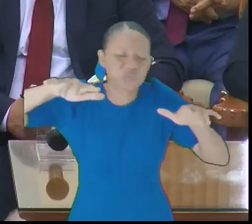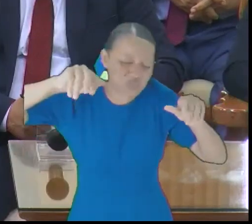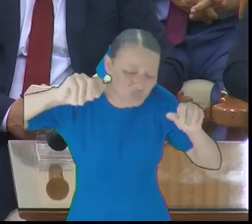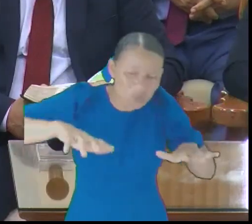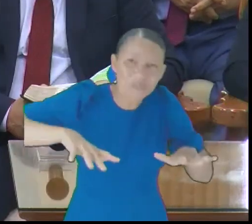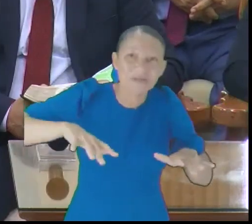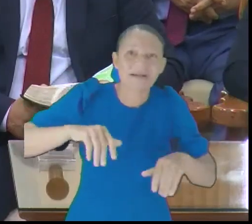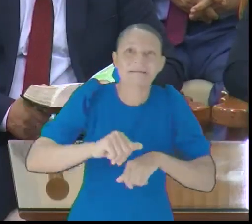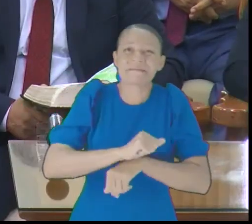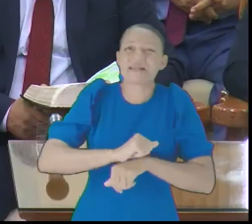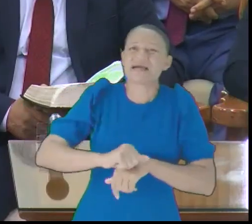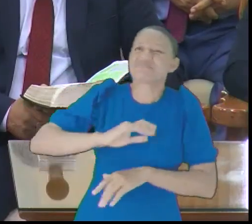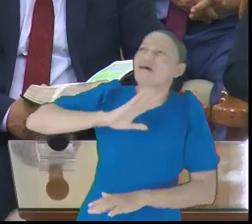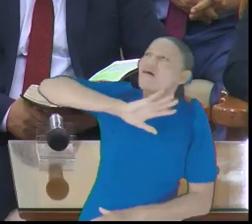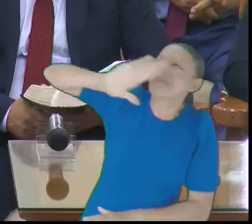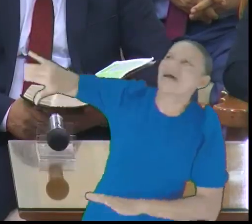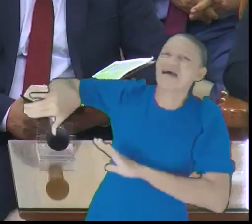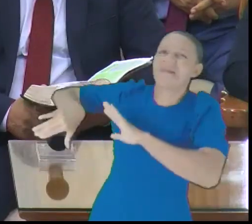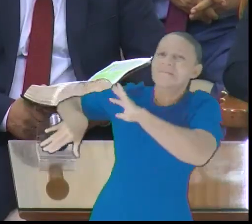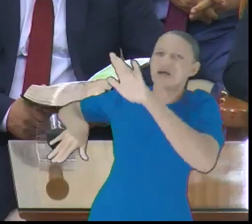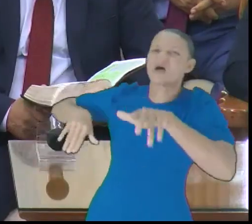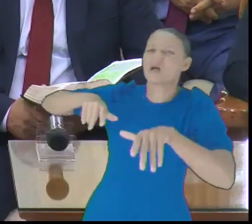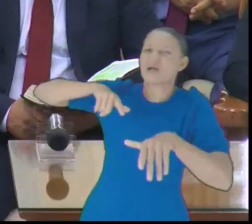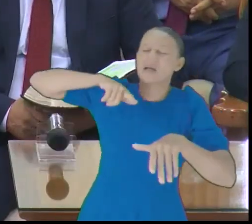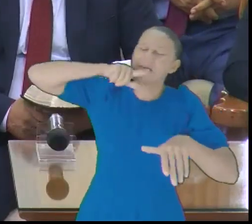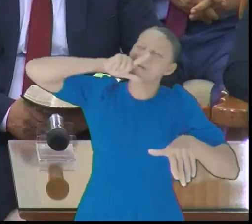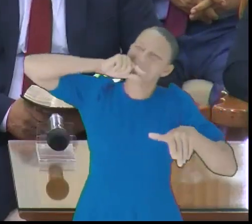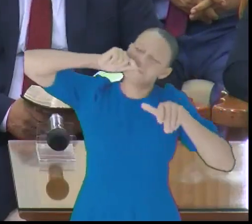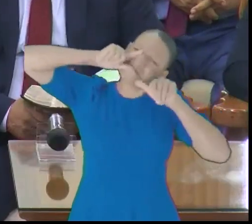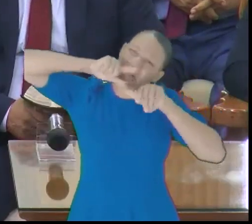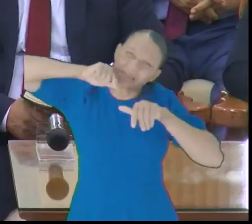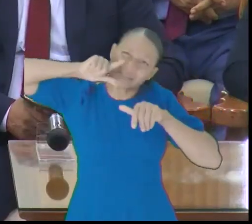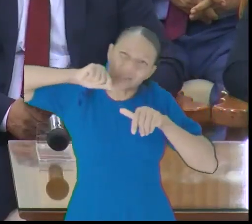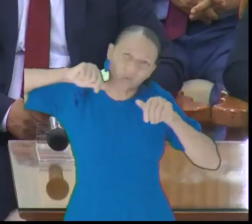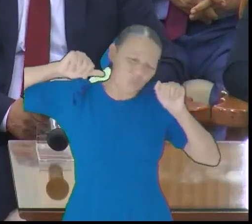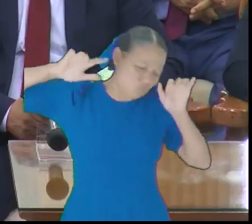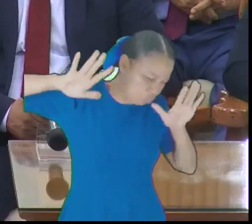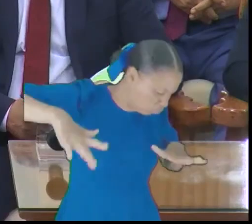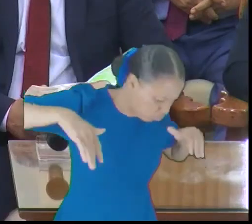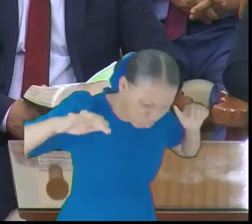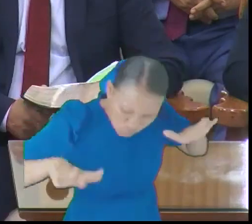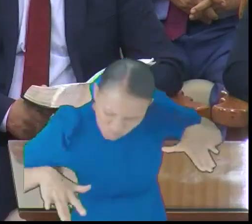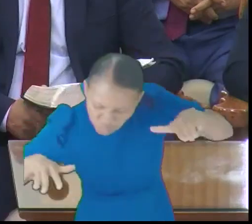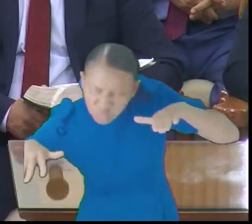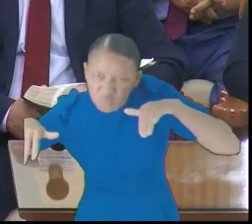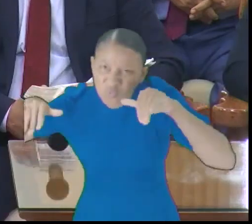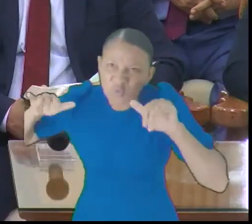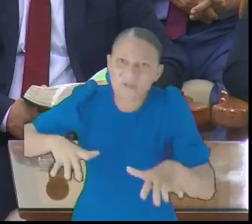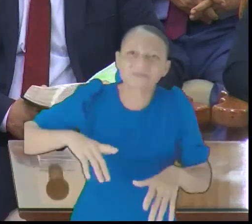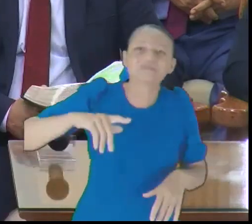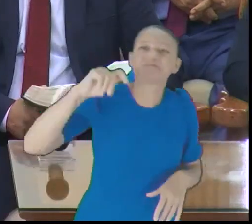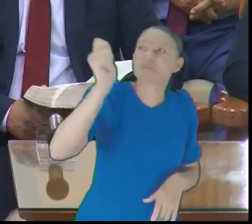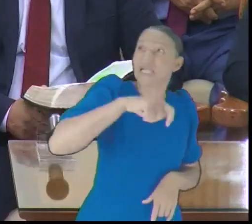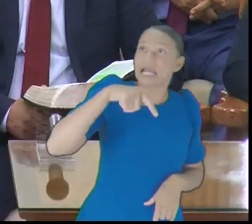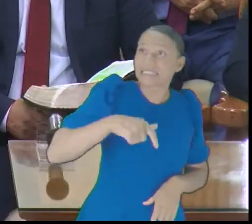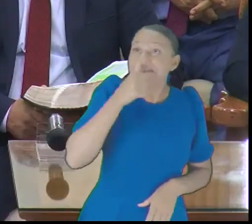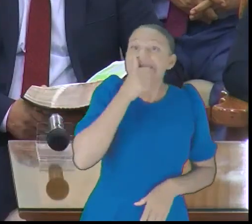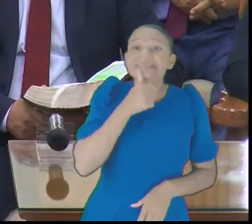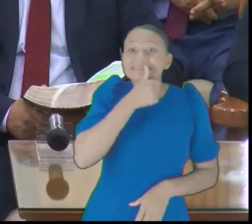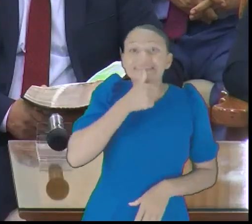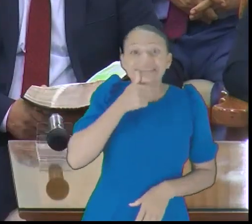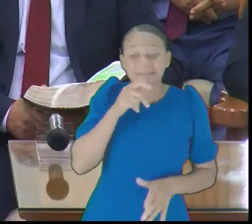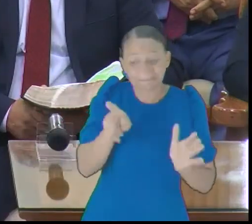Abraão enxotava: aqui você não toca. No sacrifício de Deus você não